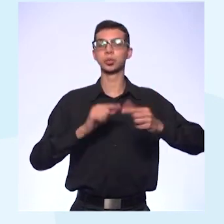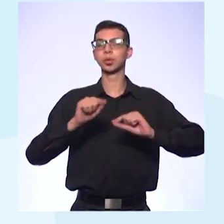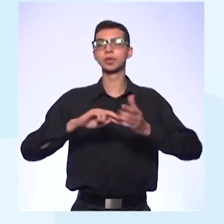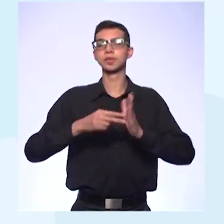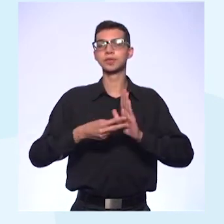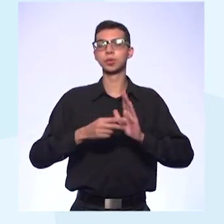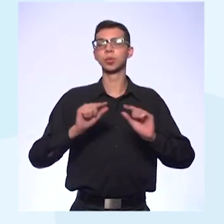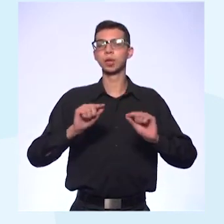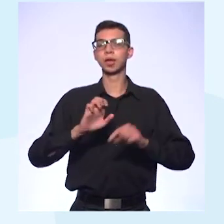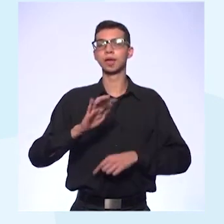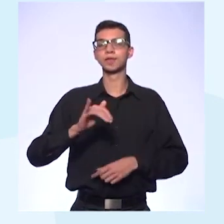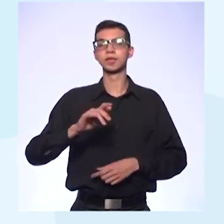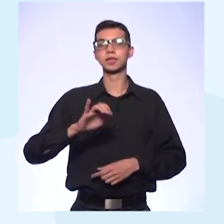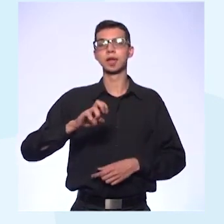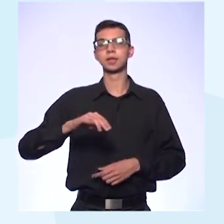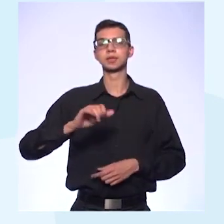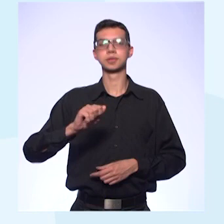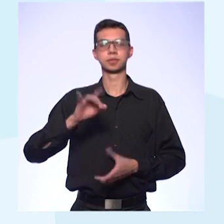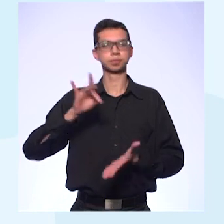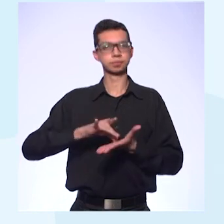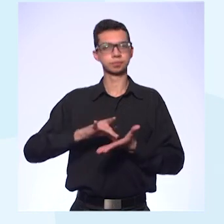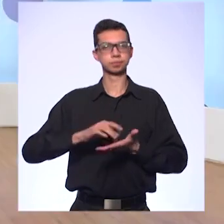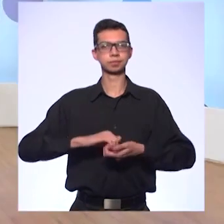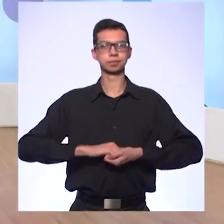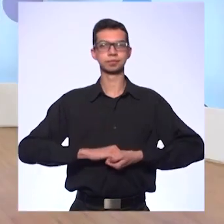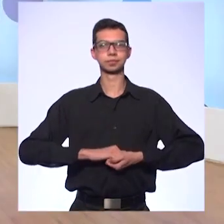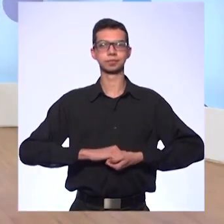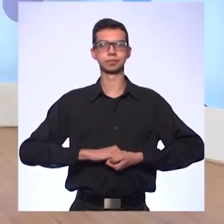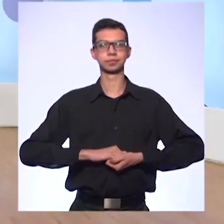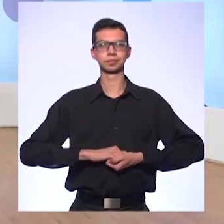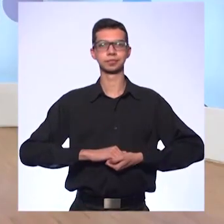é efficiency. What is efficiency?